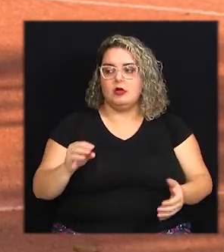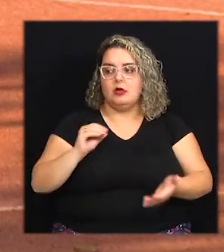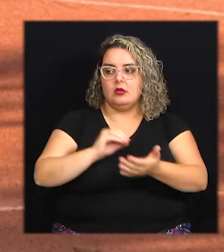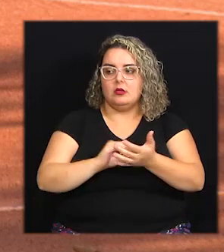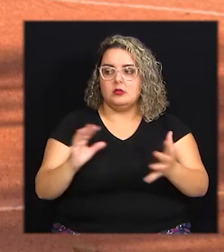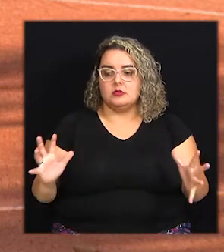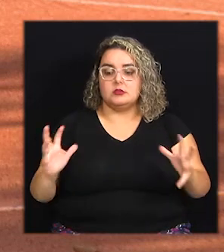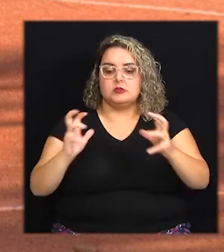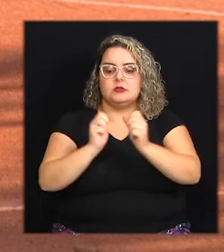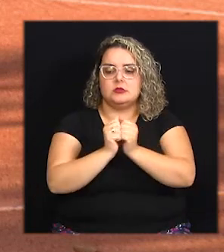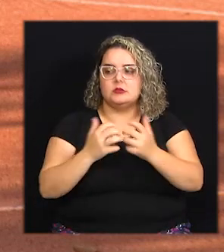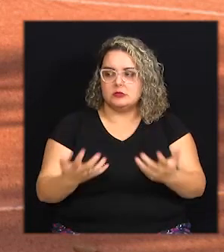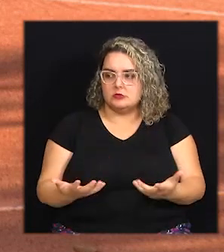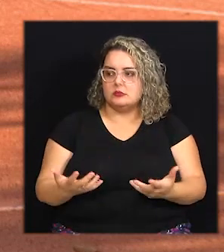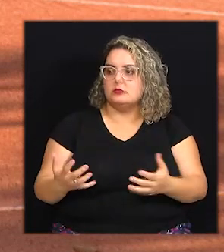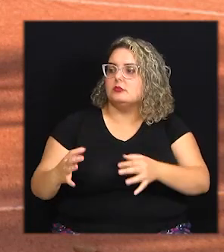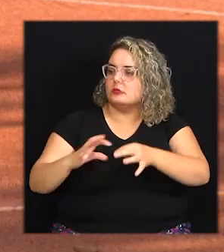falta